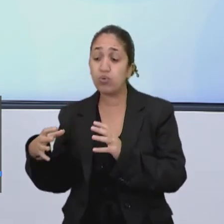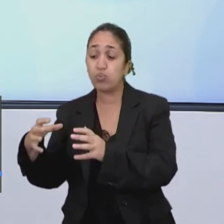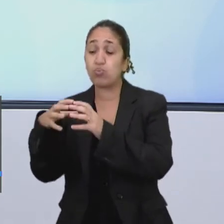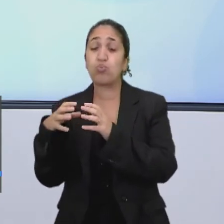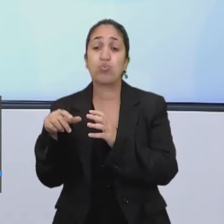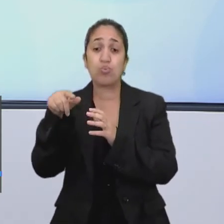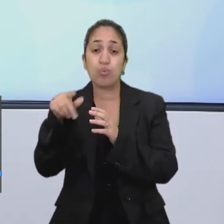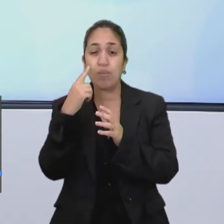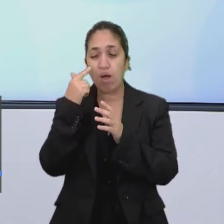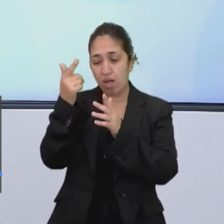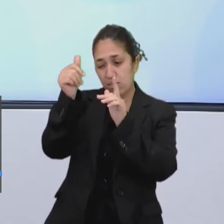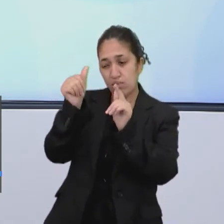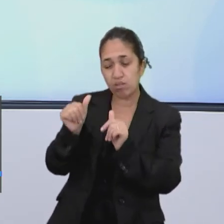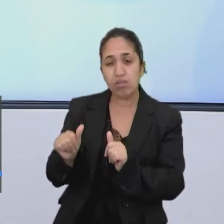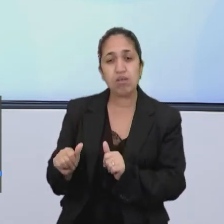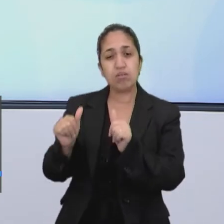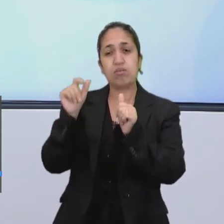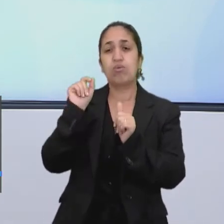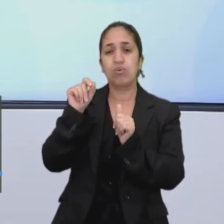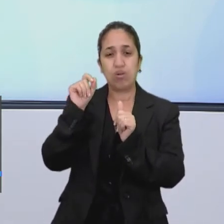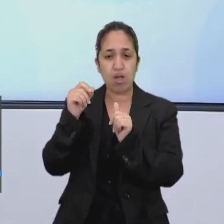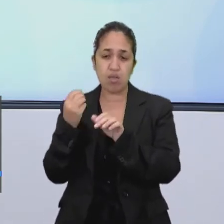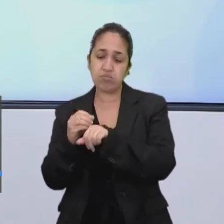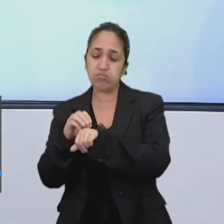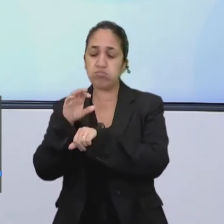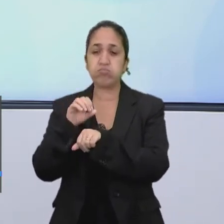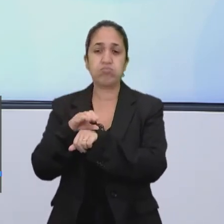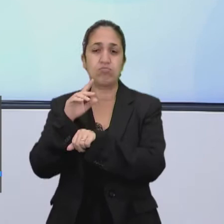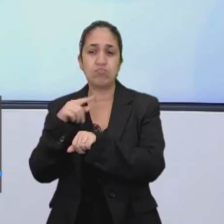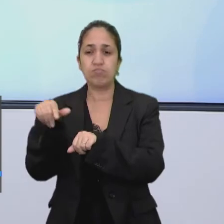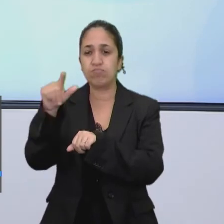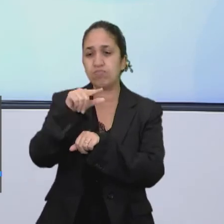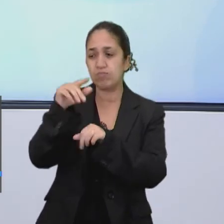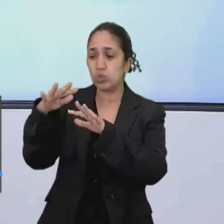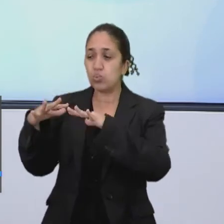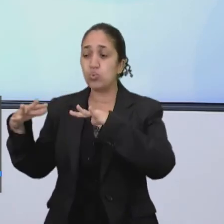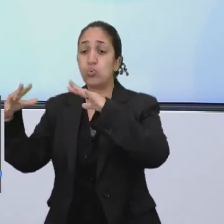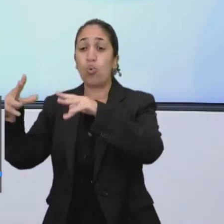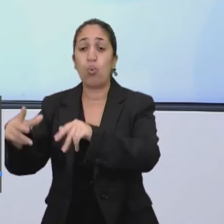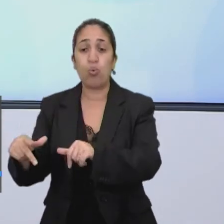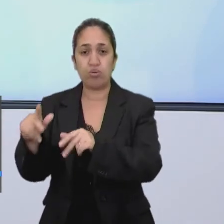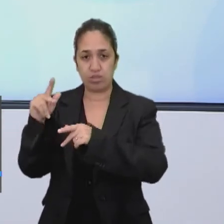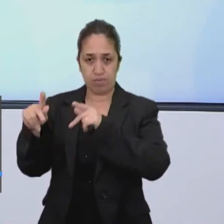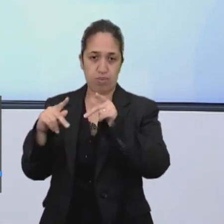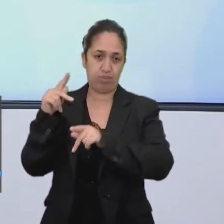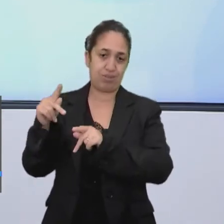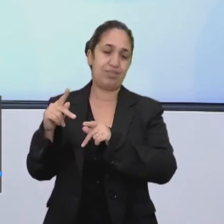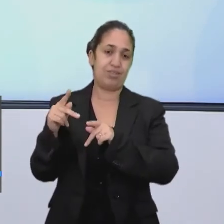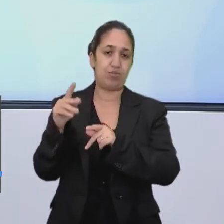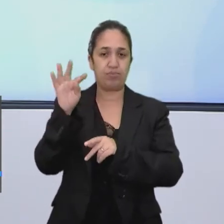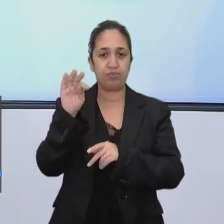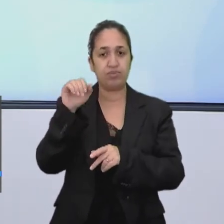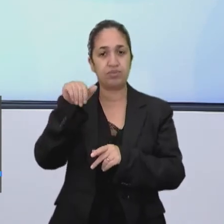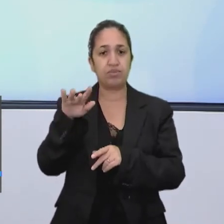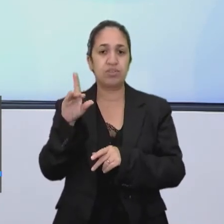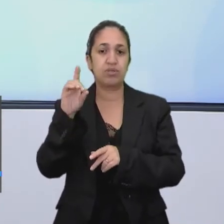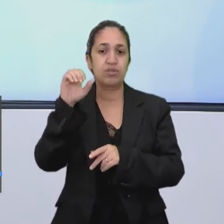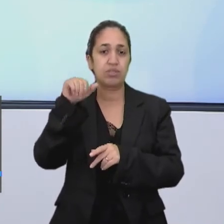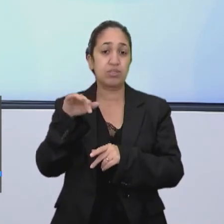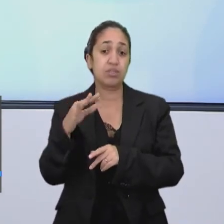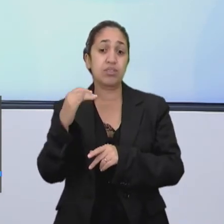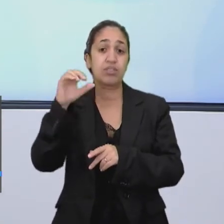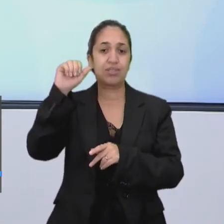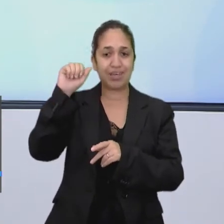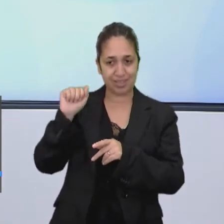amostra a ser analisada, ela acaba sugerindo a tendência de toda a população. Veja, eu falei tendência, não certeza,